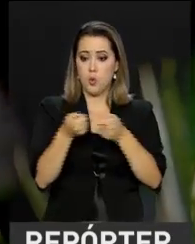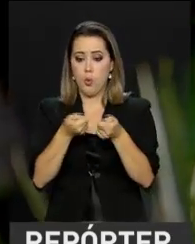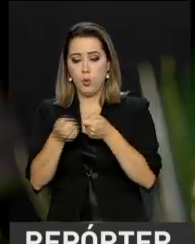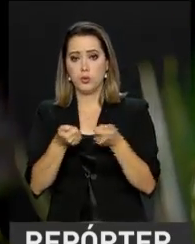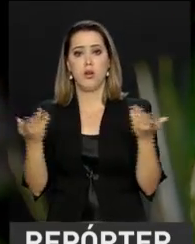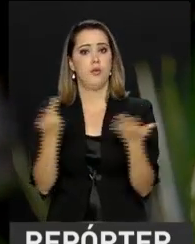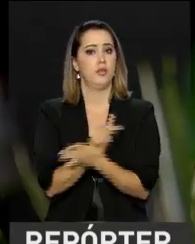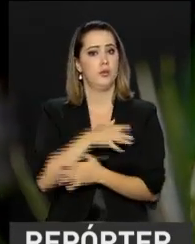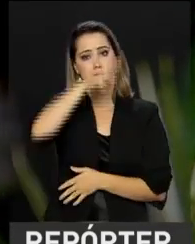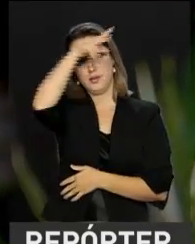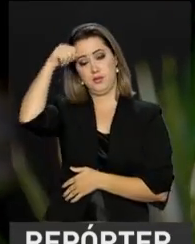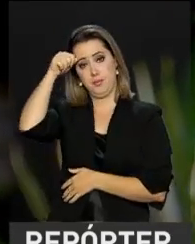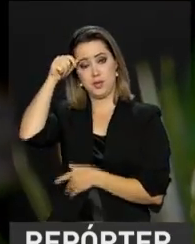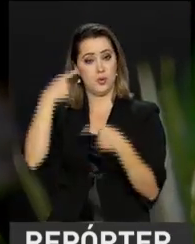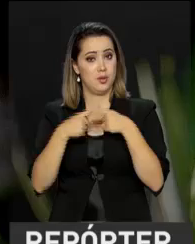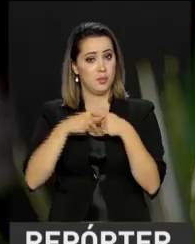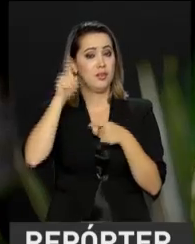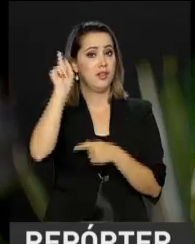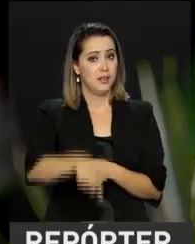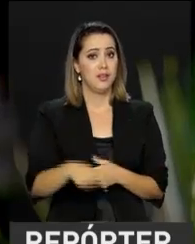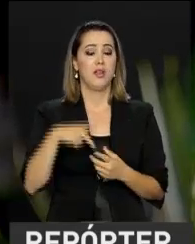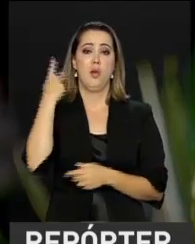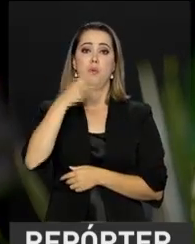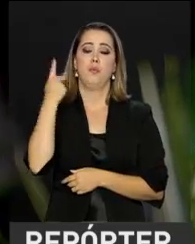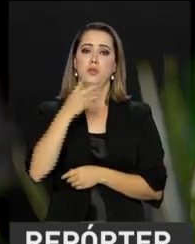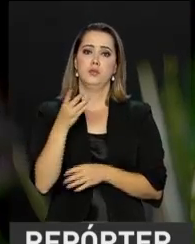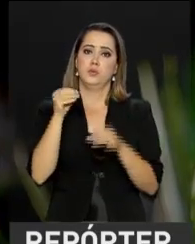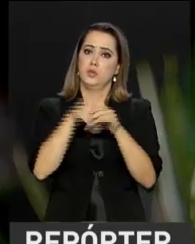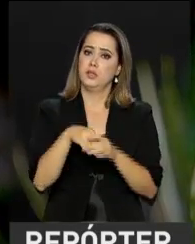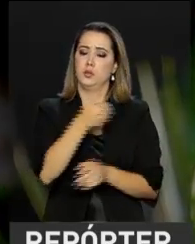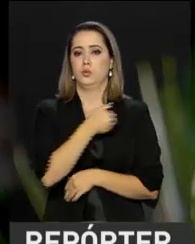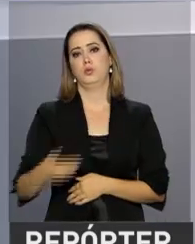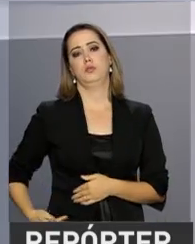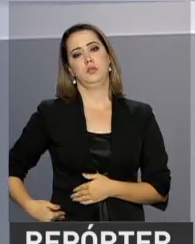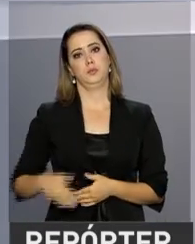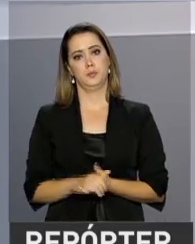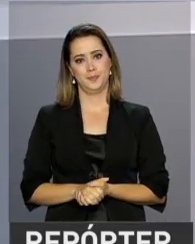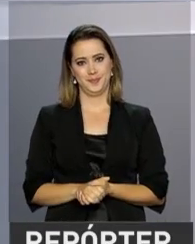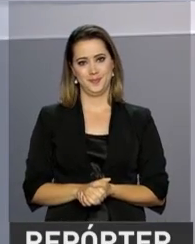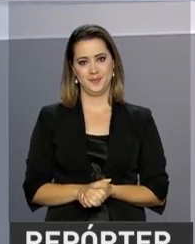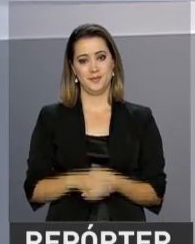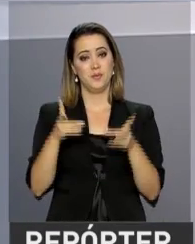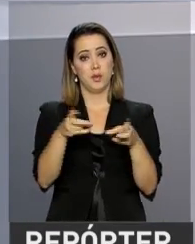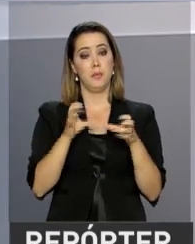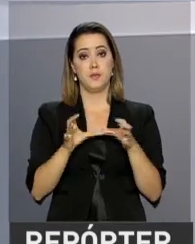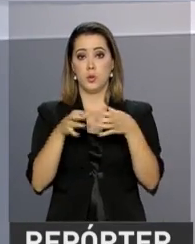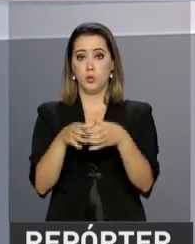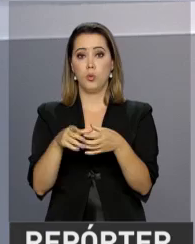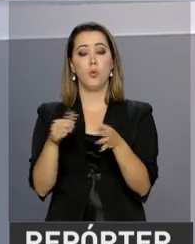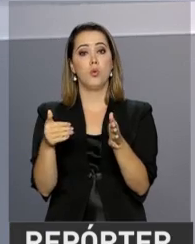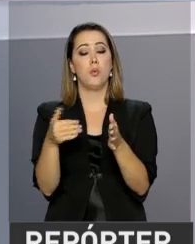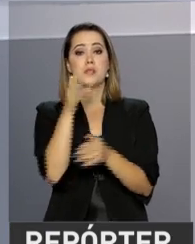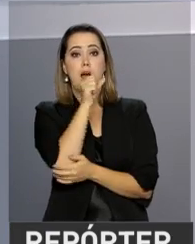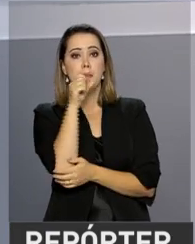desmatamento da Amazônia Porque isso é uma política de governo a previsão é que até o fim de